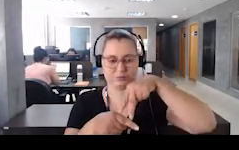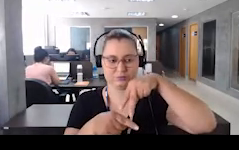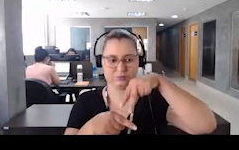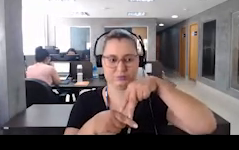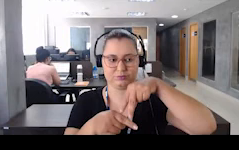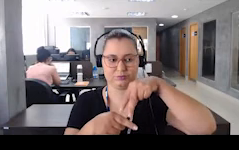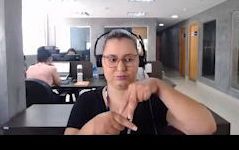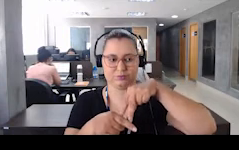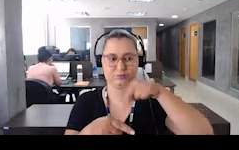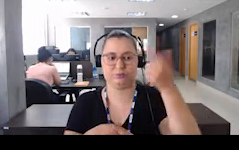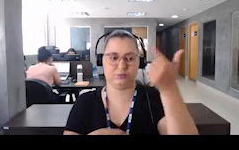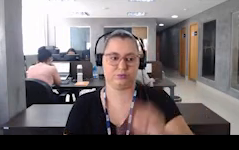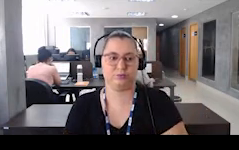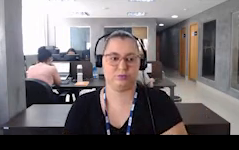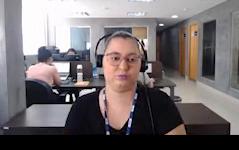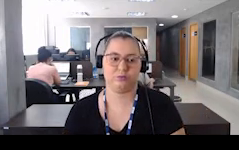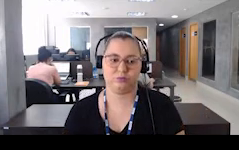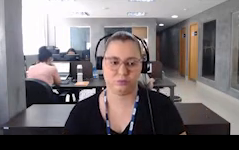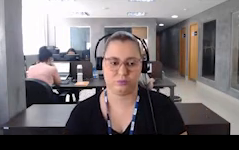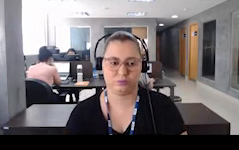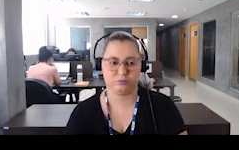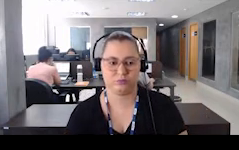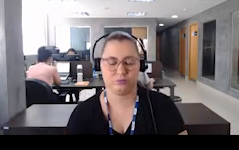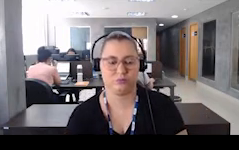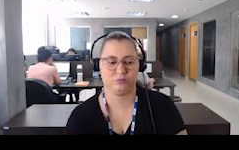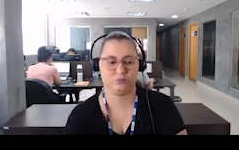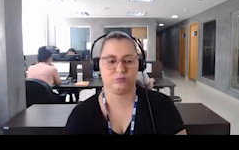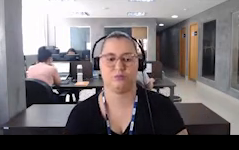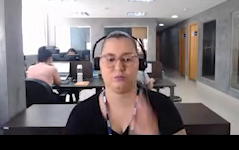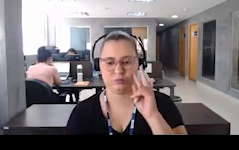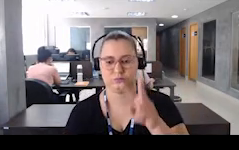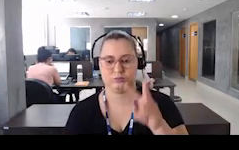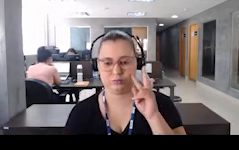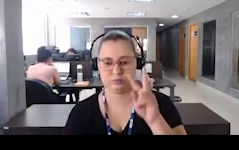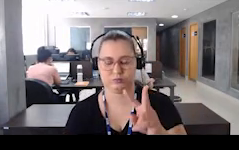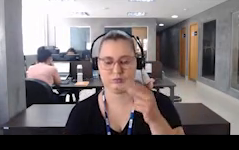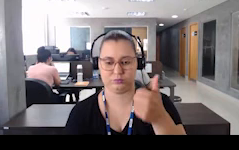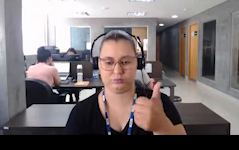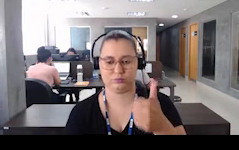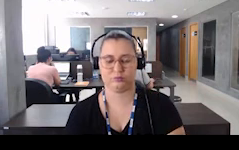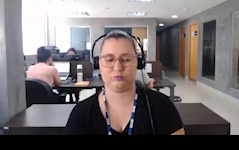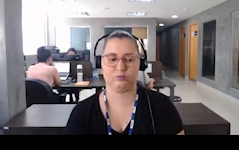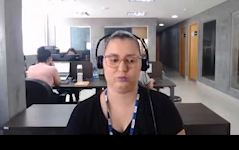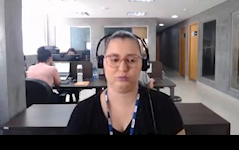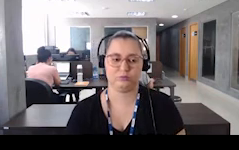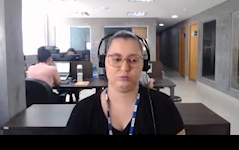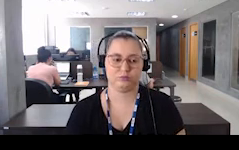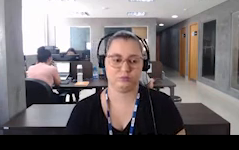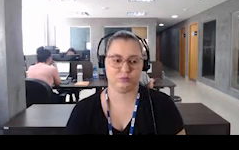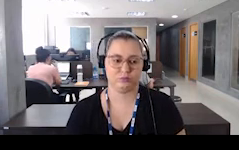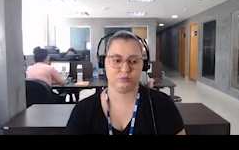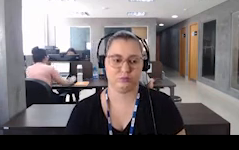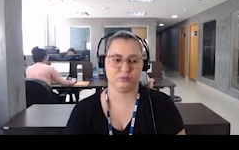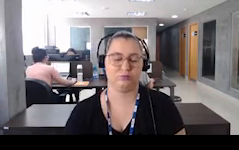ó, para usar o triângulo novamente, né? Porque o triângulo acho que fica mais fácil de vocês visualizarem. Esse triângulo aqui,